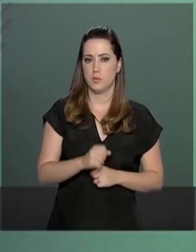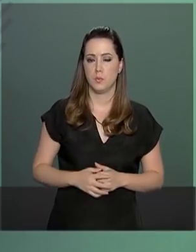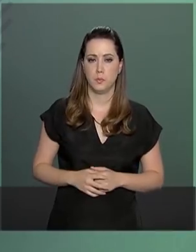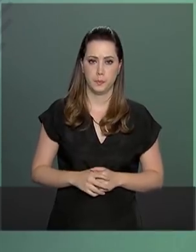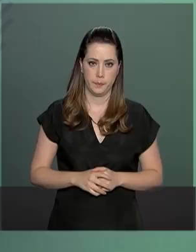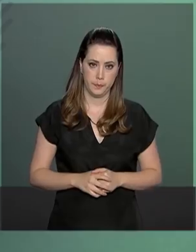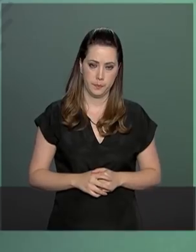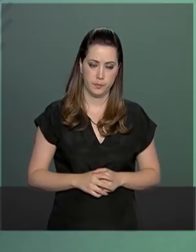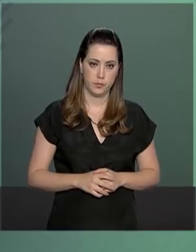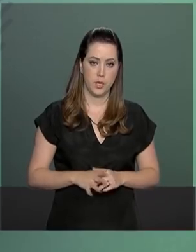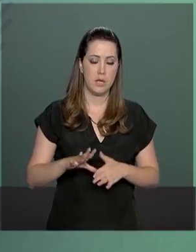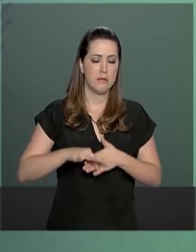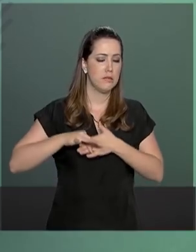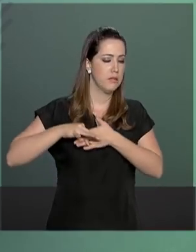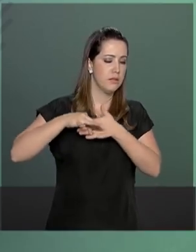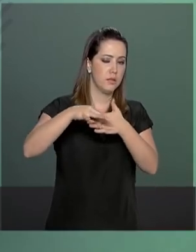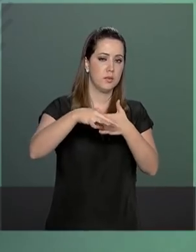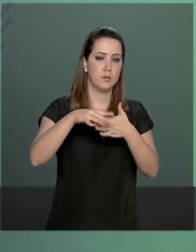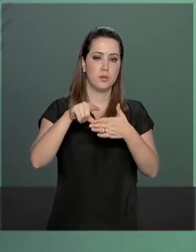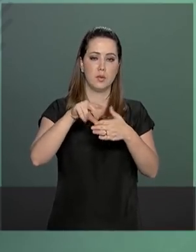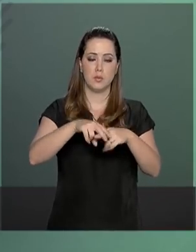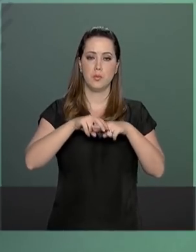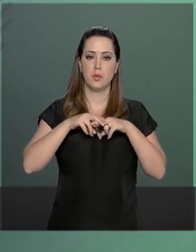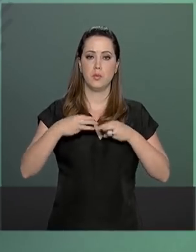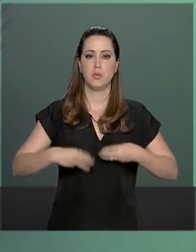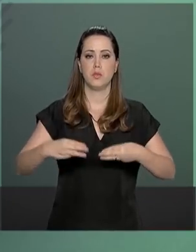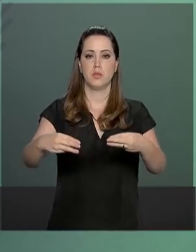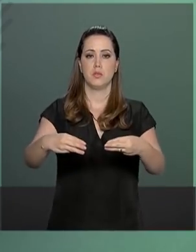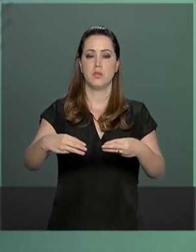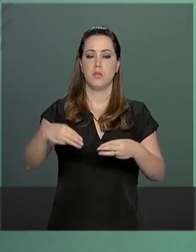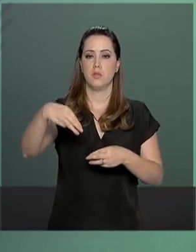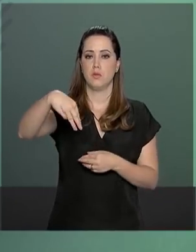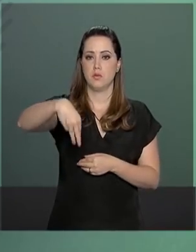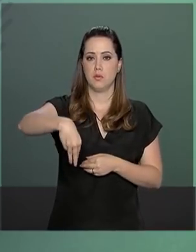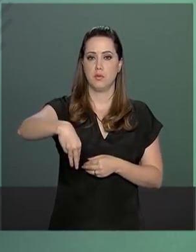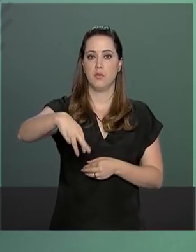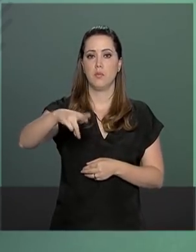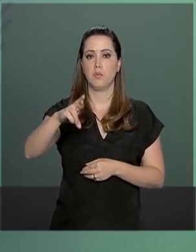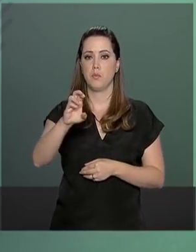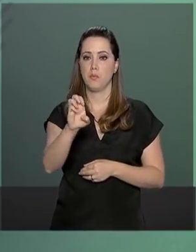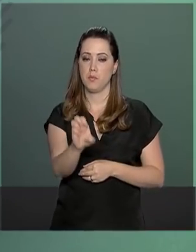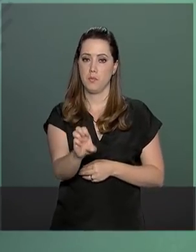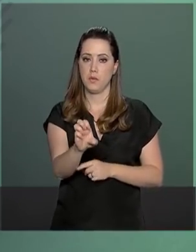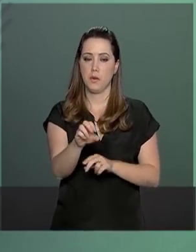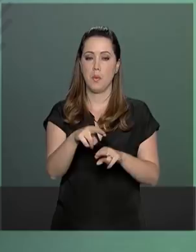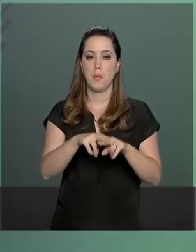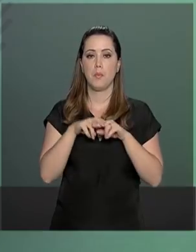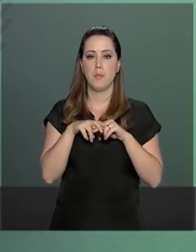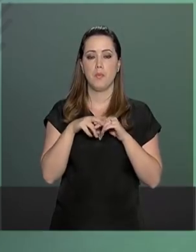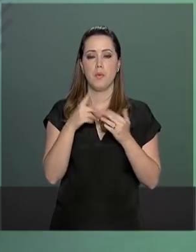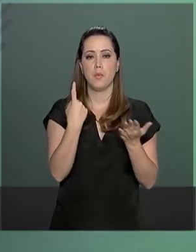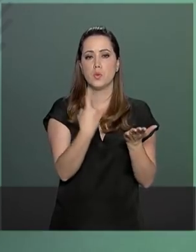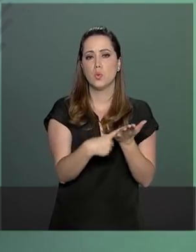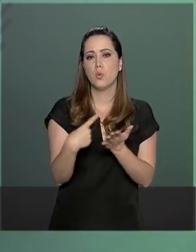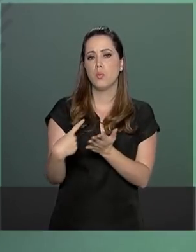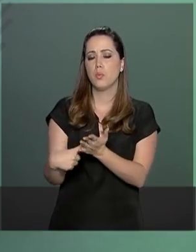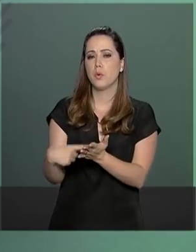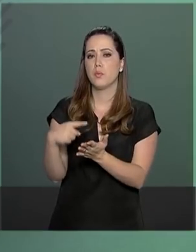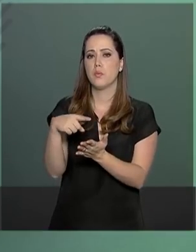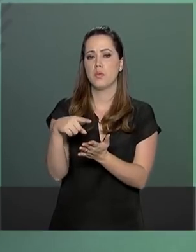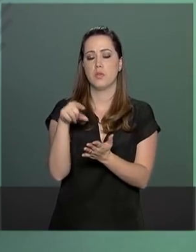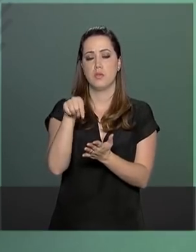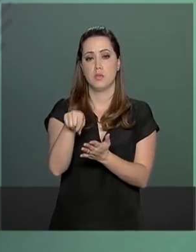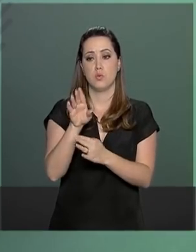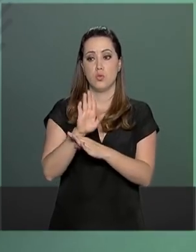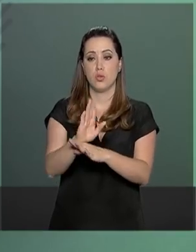e coordenada pelo ministério das relações exteriores através da agência brasileira de